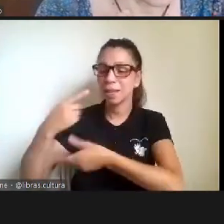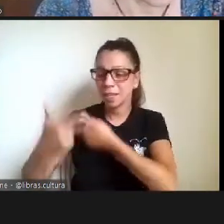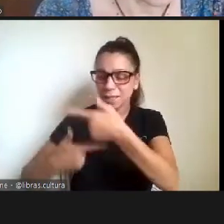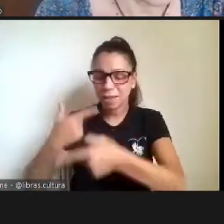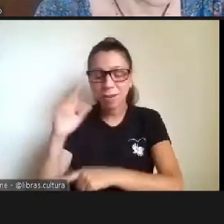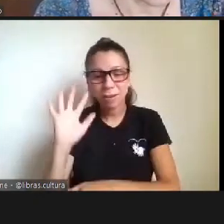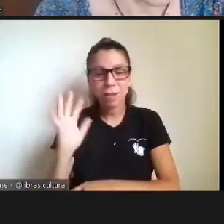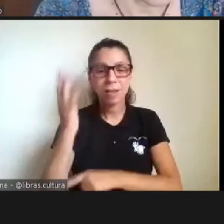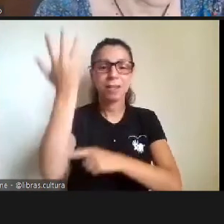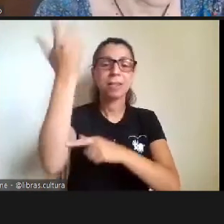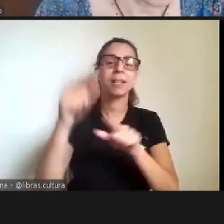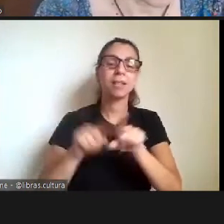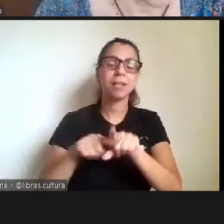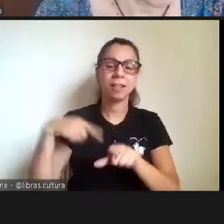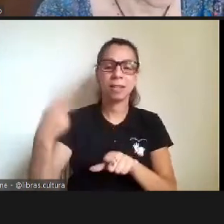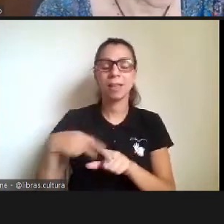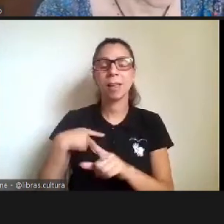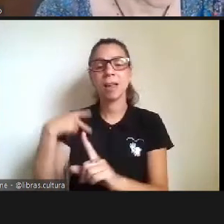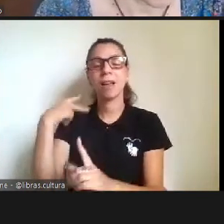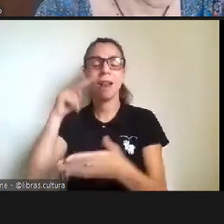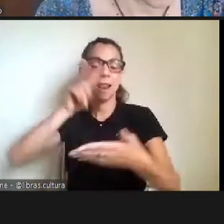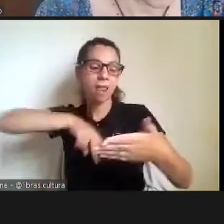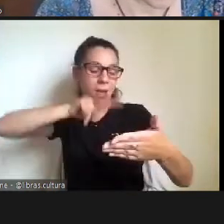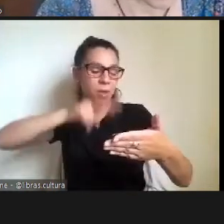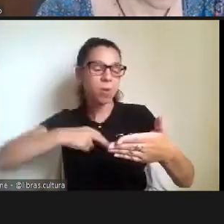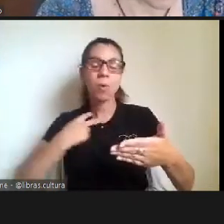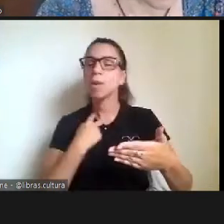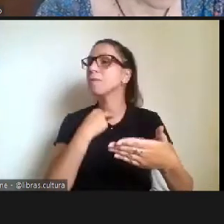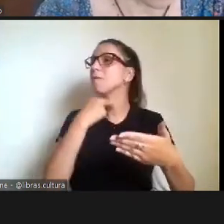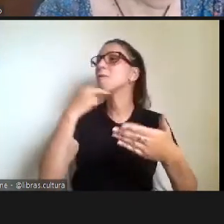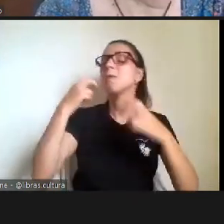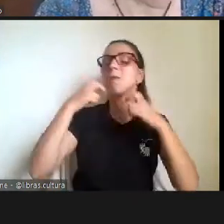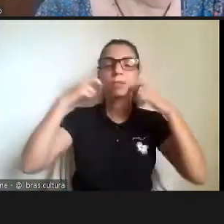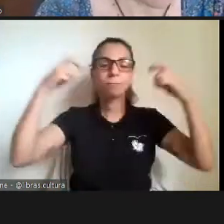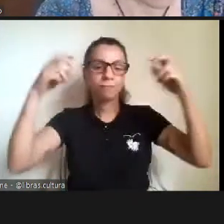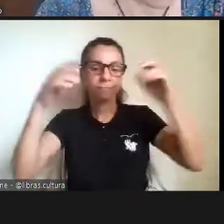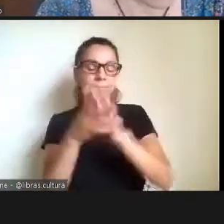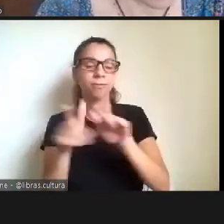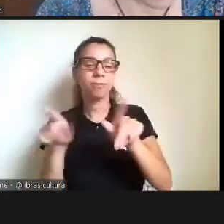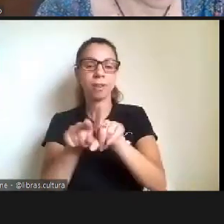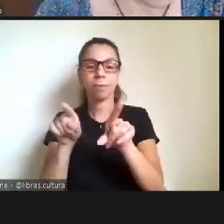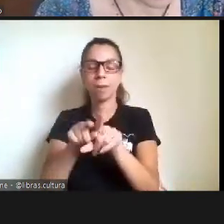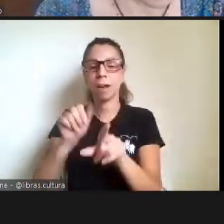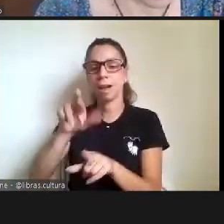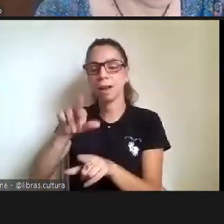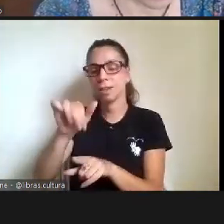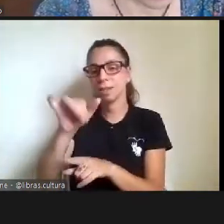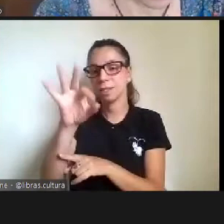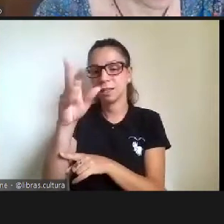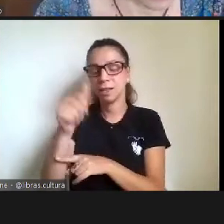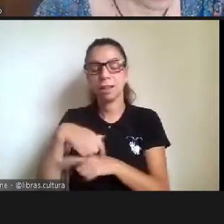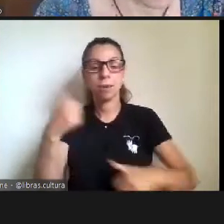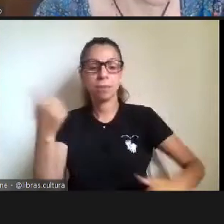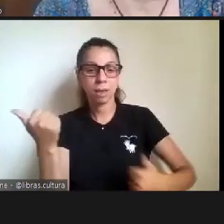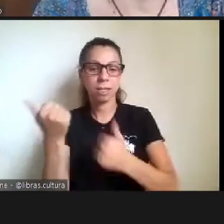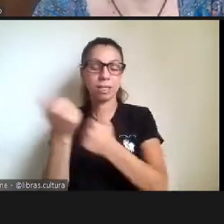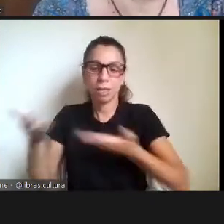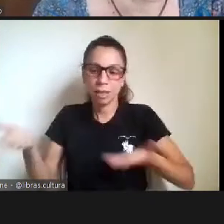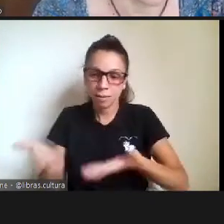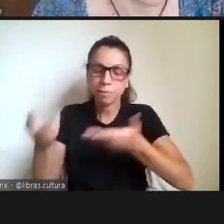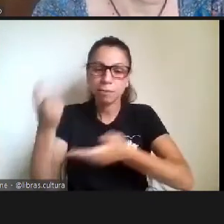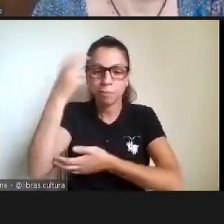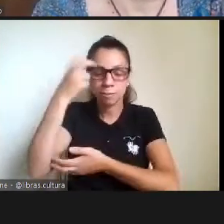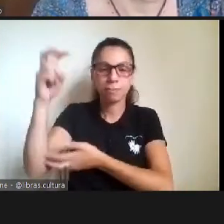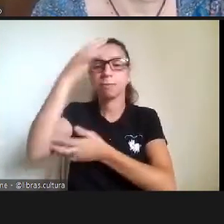a Mostra Manifesta, Leituras em Voz Alta, é uma realização da Encene Produções, com recursos do Programa de Apoio ao Incentivo à Cultura da Fundação Municipal